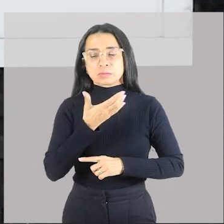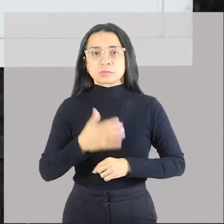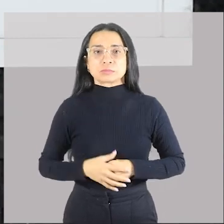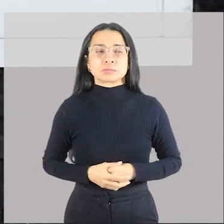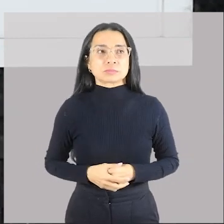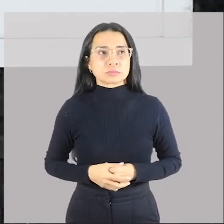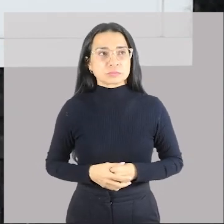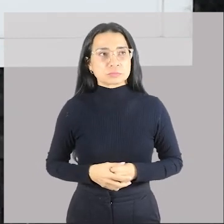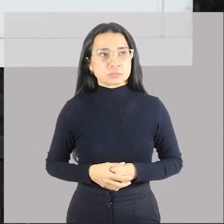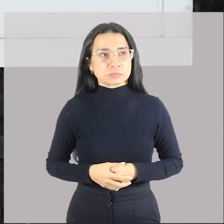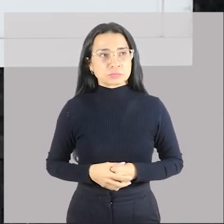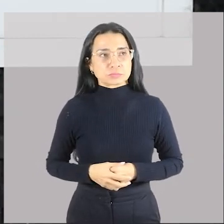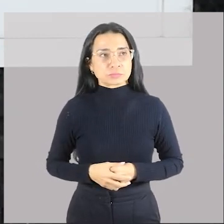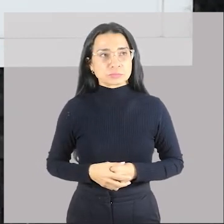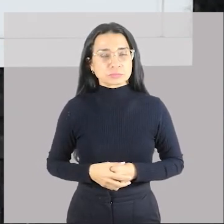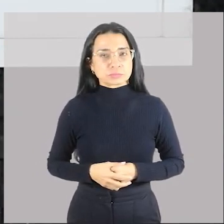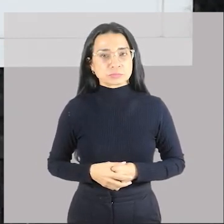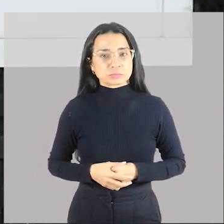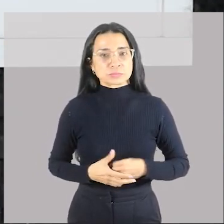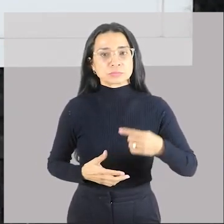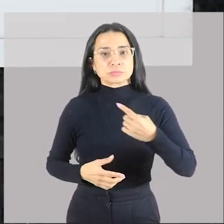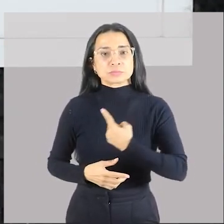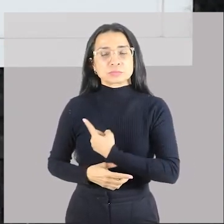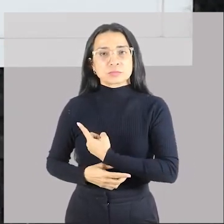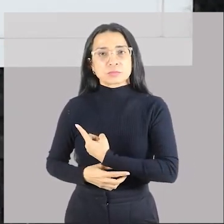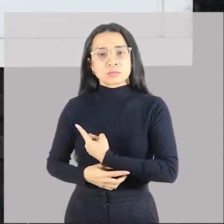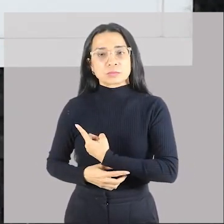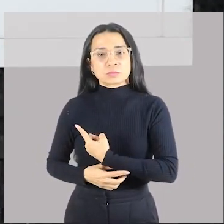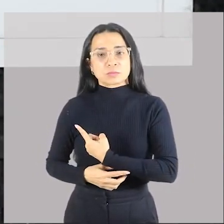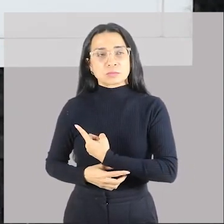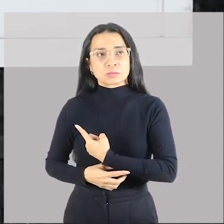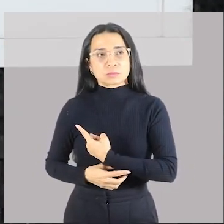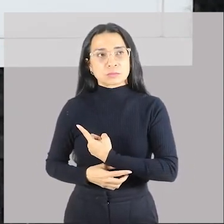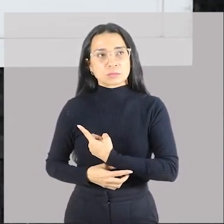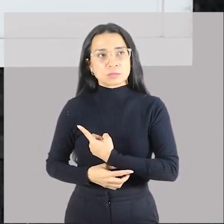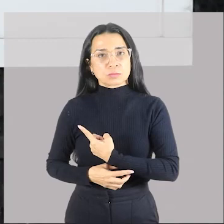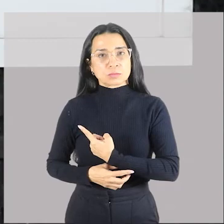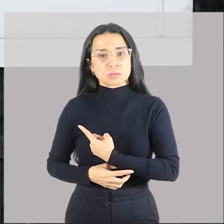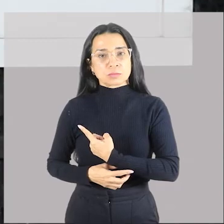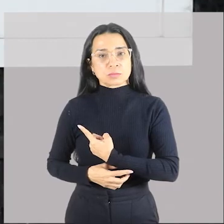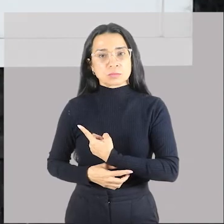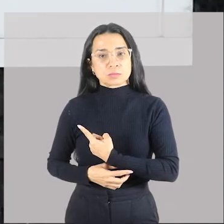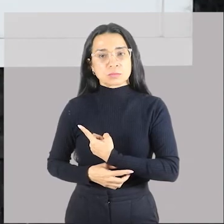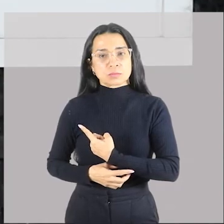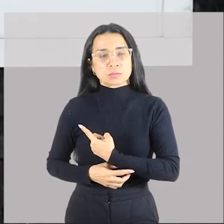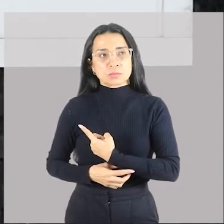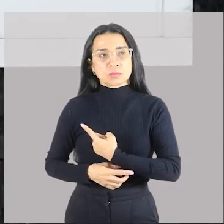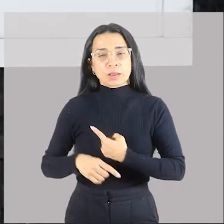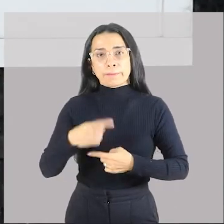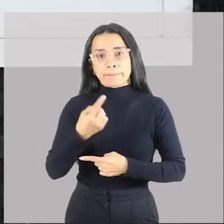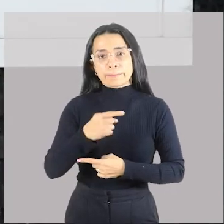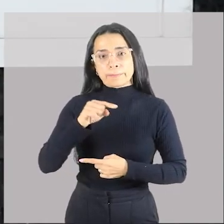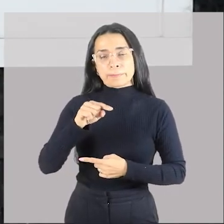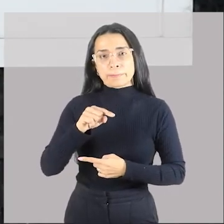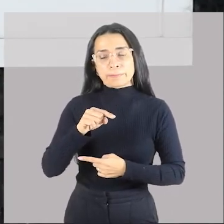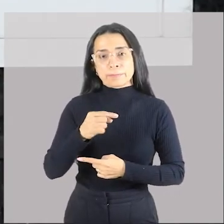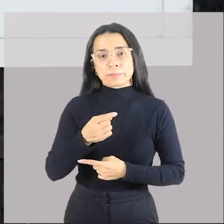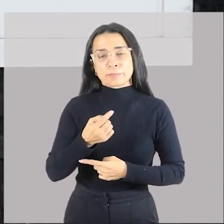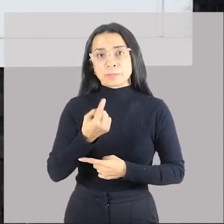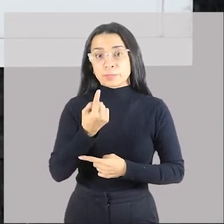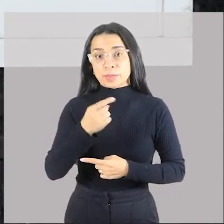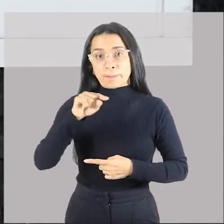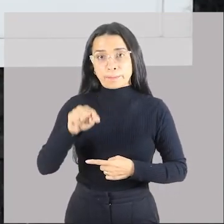ó, isso aqui só de juros que ele vai pagar no primeiro mês. Então já está 1.100 a conta, né?